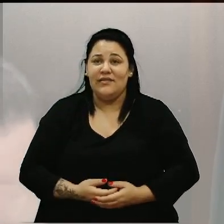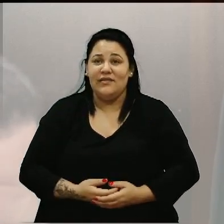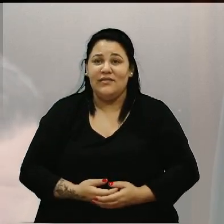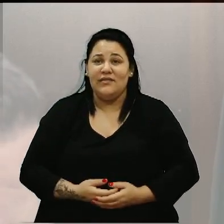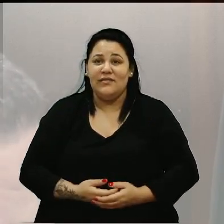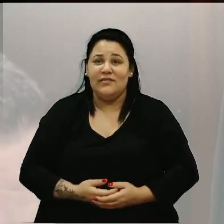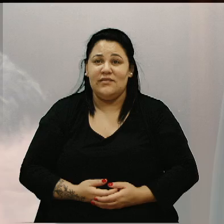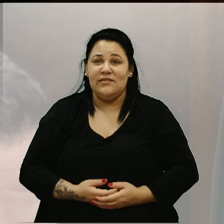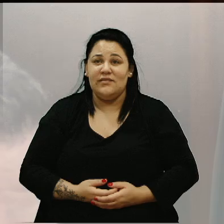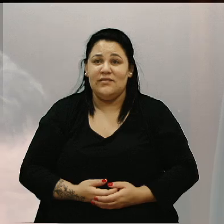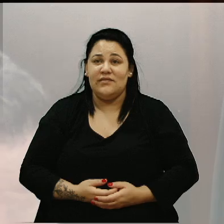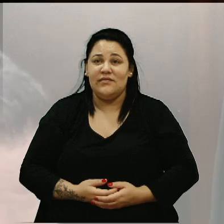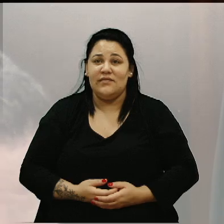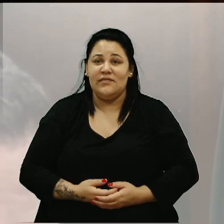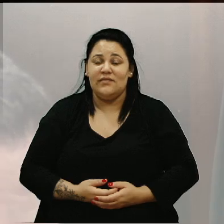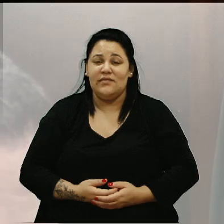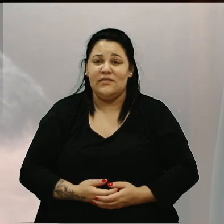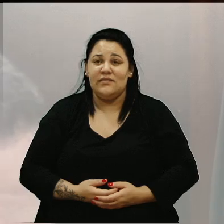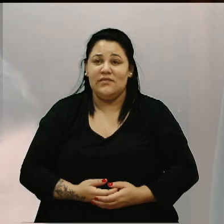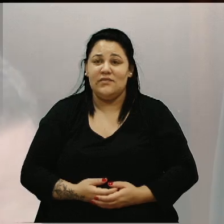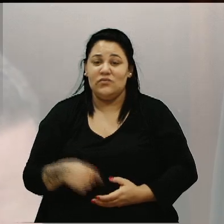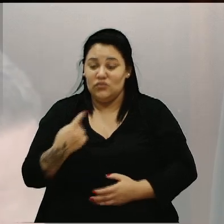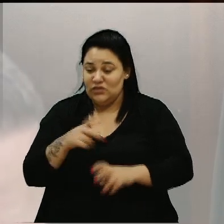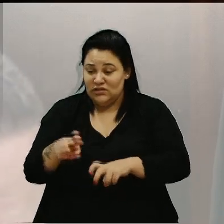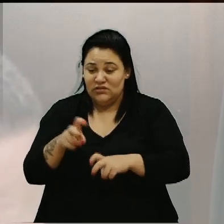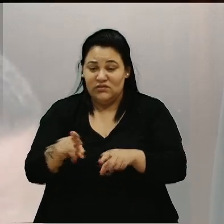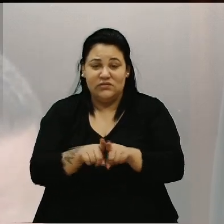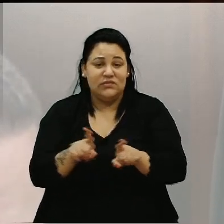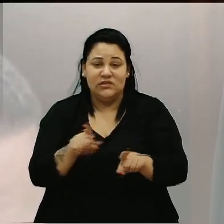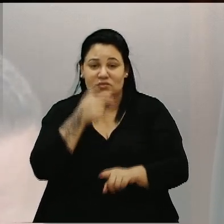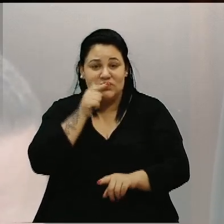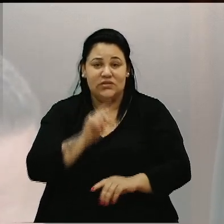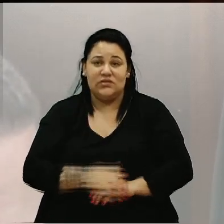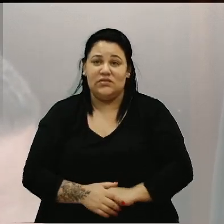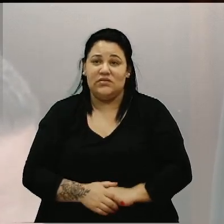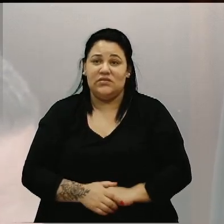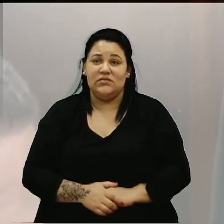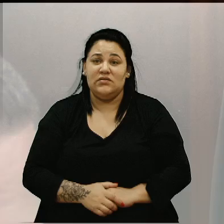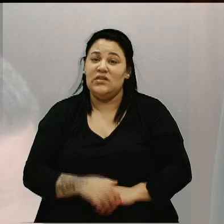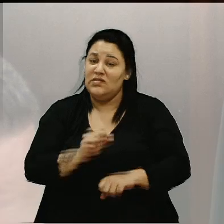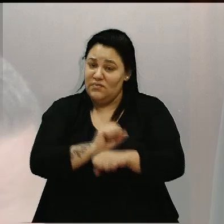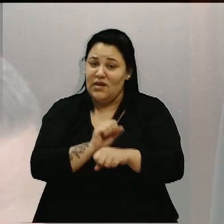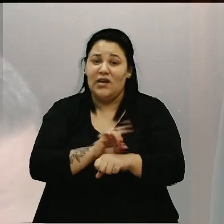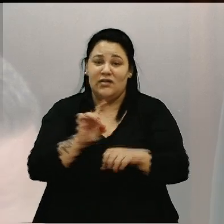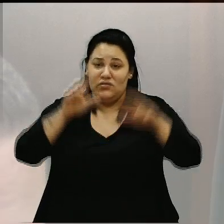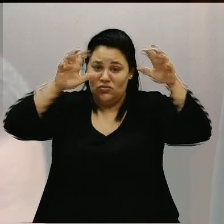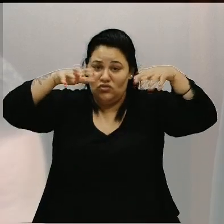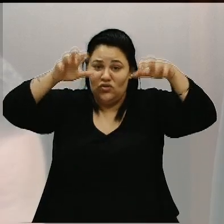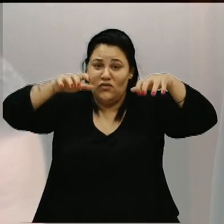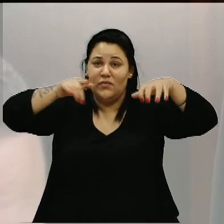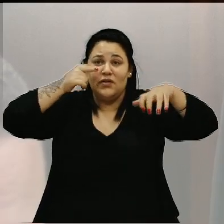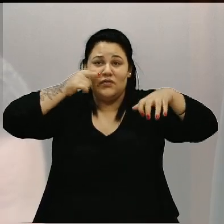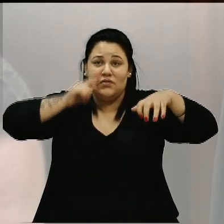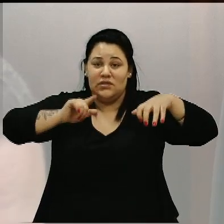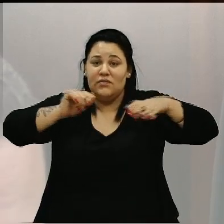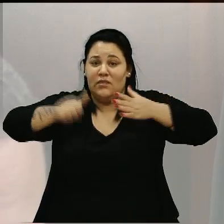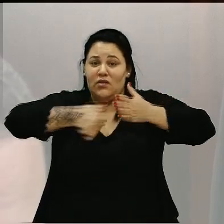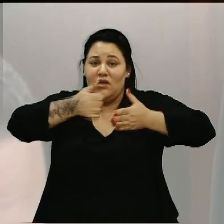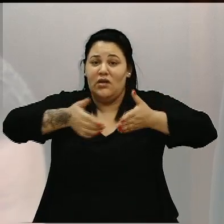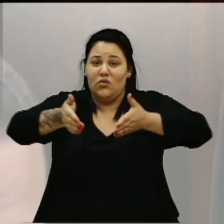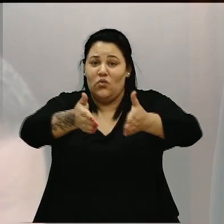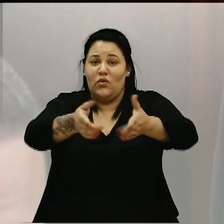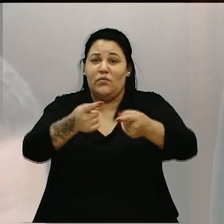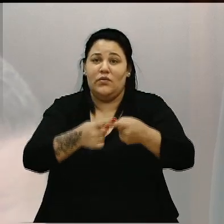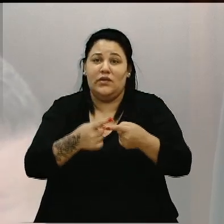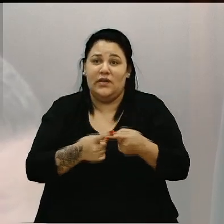as estradas do nosso interior. Essa administração. Tomara que não chova para poder cumprir menos isso. Para